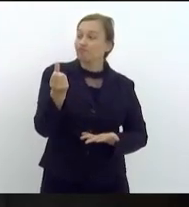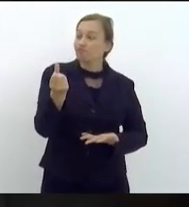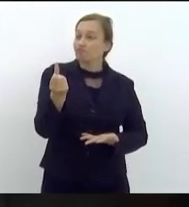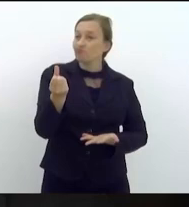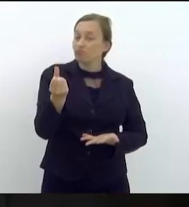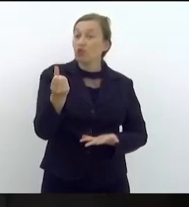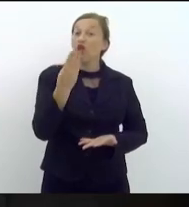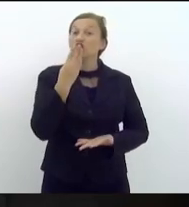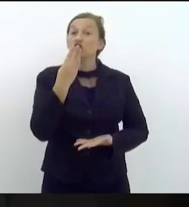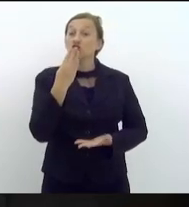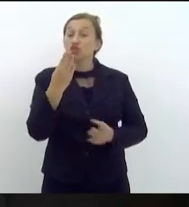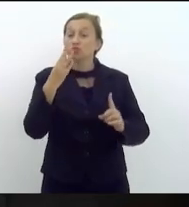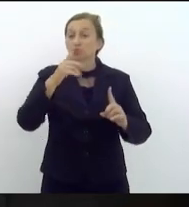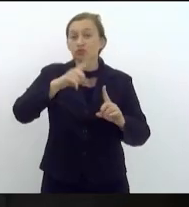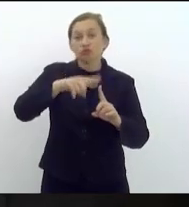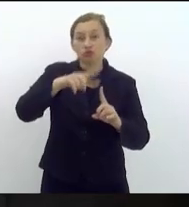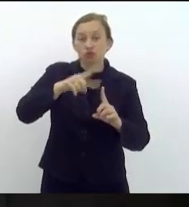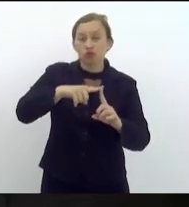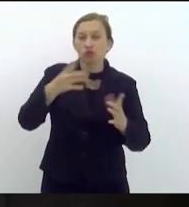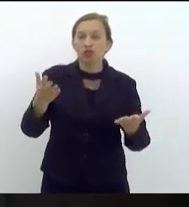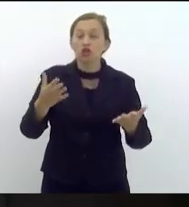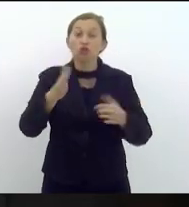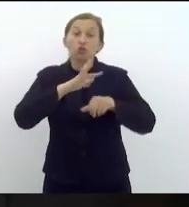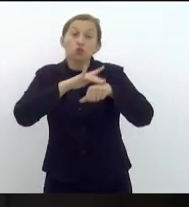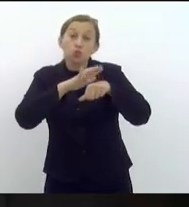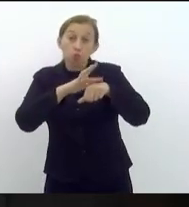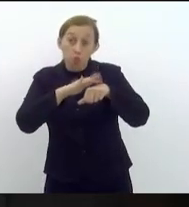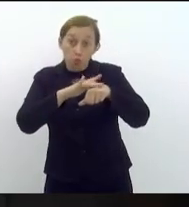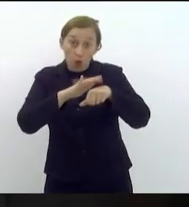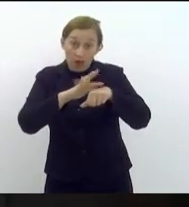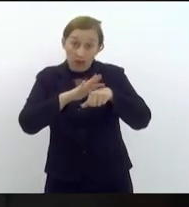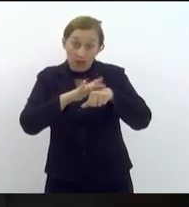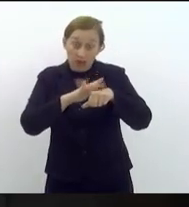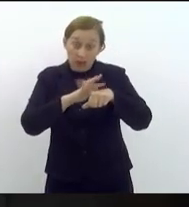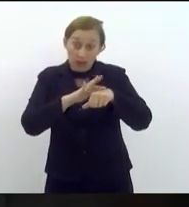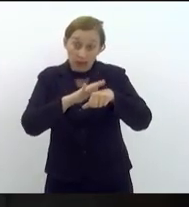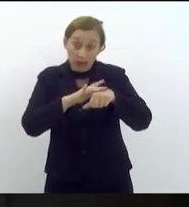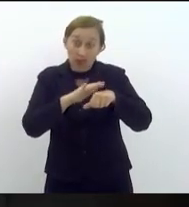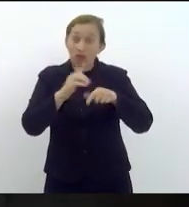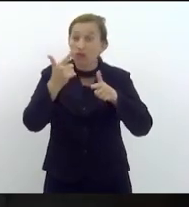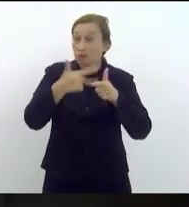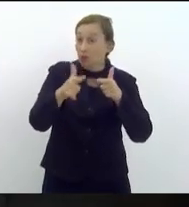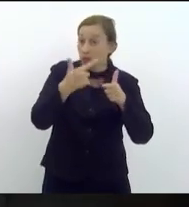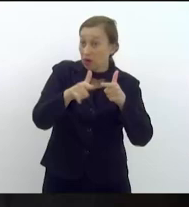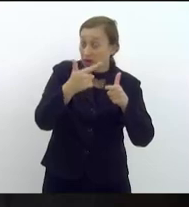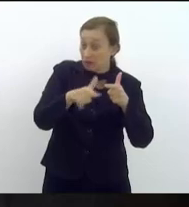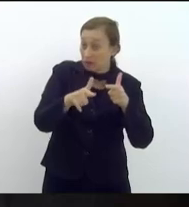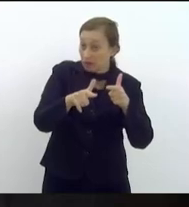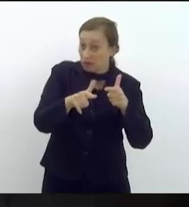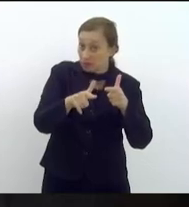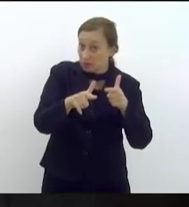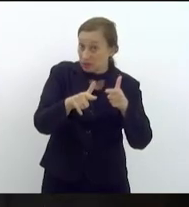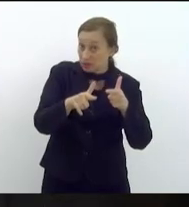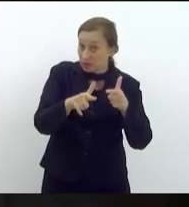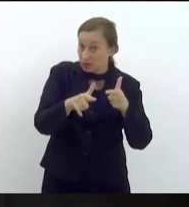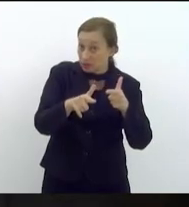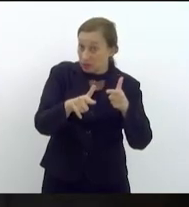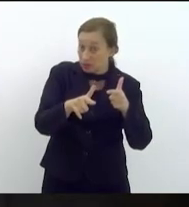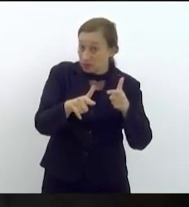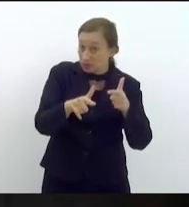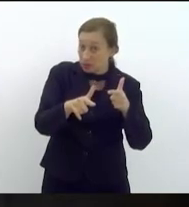tipos de doença 16 tipos de problemas para as quais